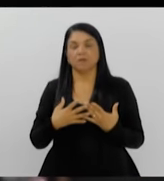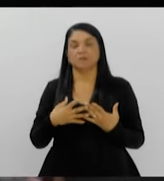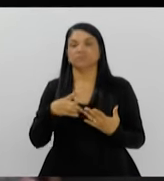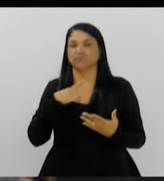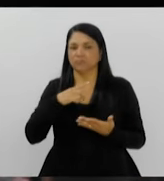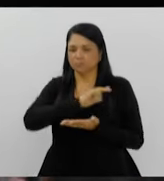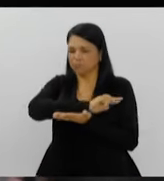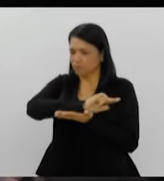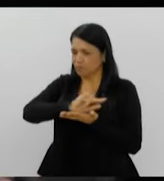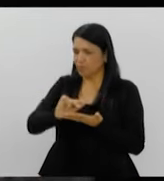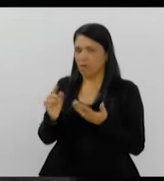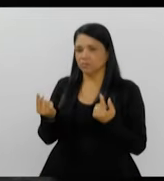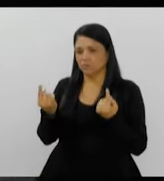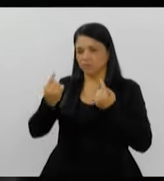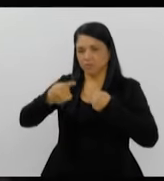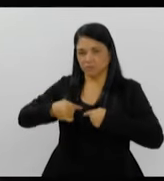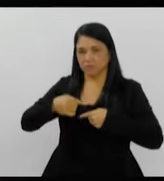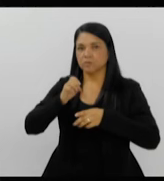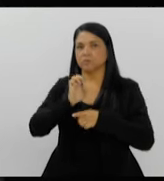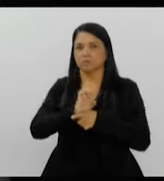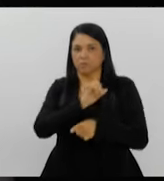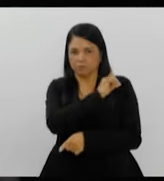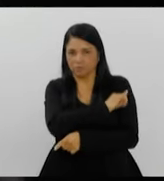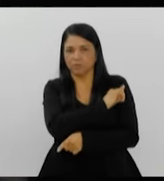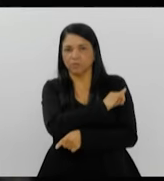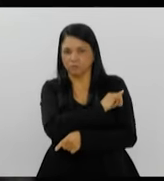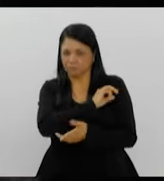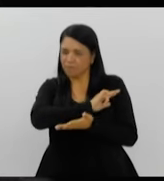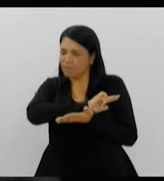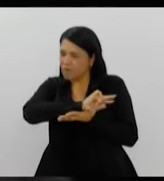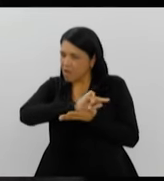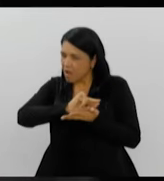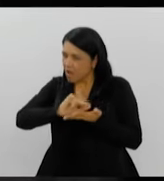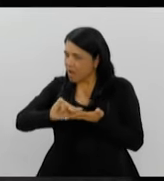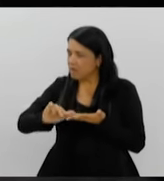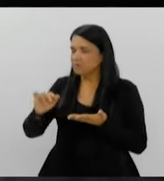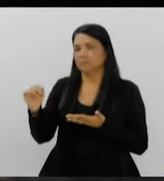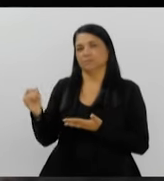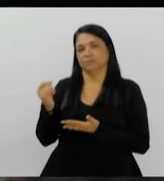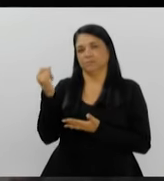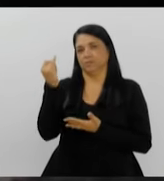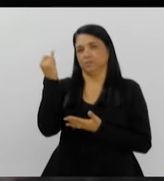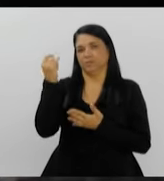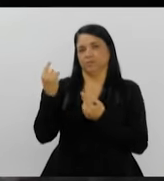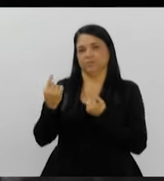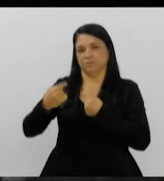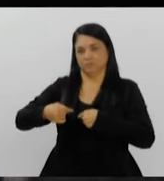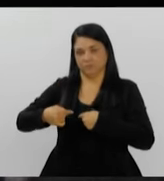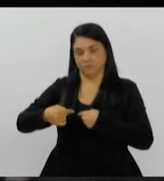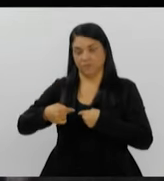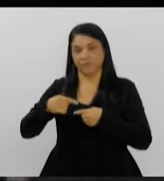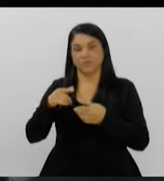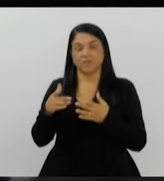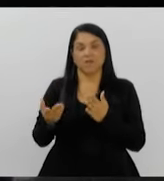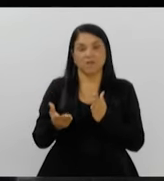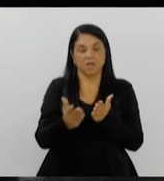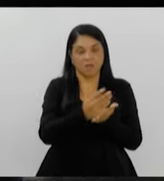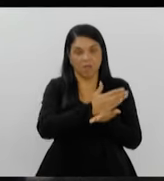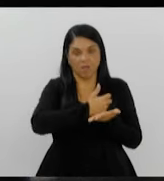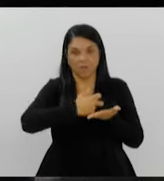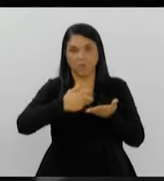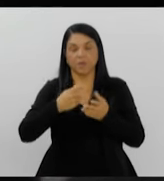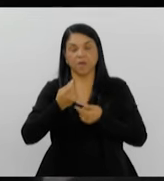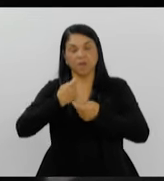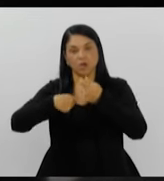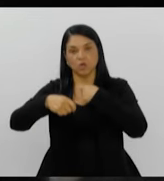muitos desafios aqui no estado do Rio de Janeiro muitos e importantes desafios recuperar a economia do Estado